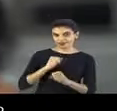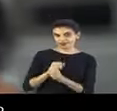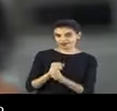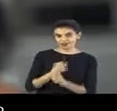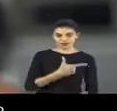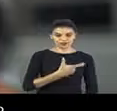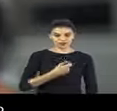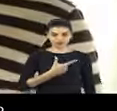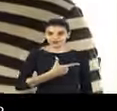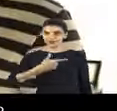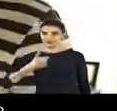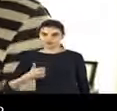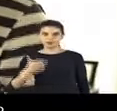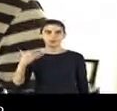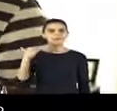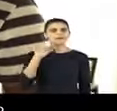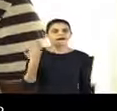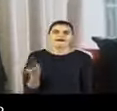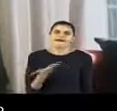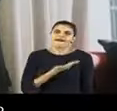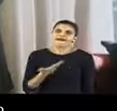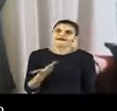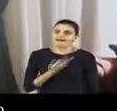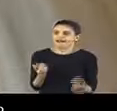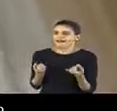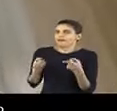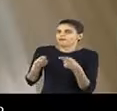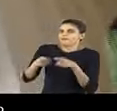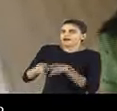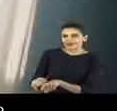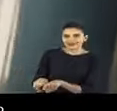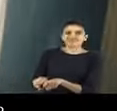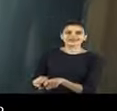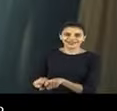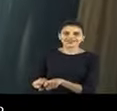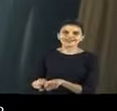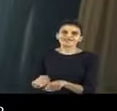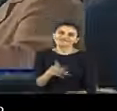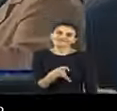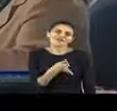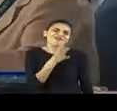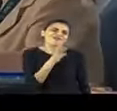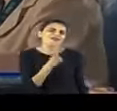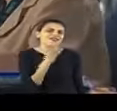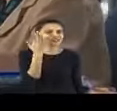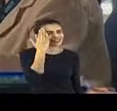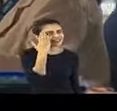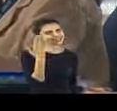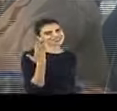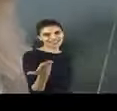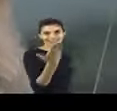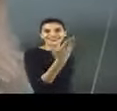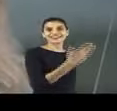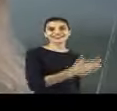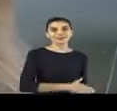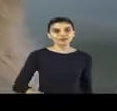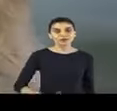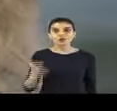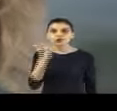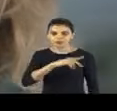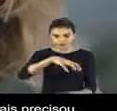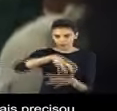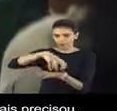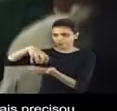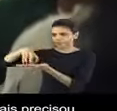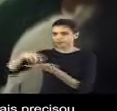brasileiros. Em 2021, o banco que foi mais amigo e parceiro do brasileiro foi um que você conhece muito bem e